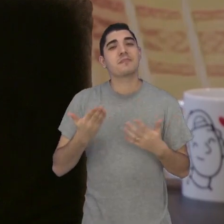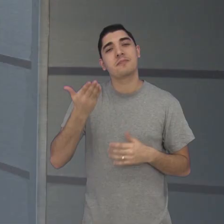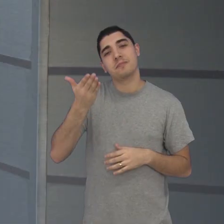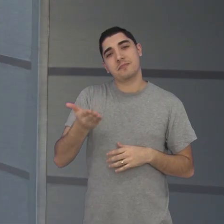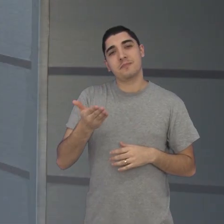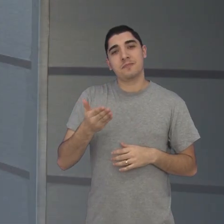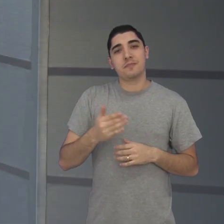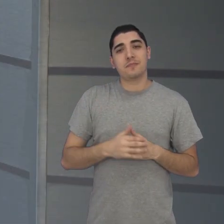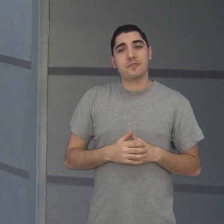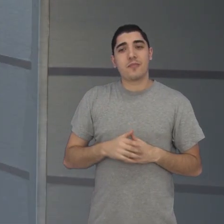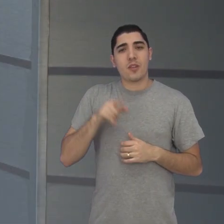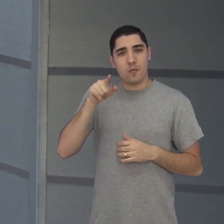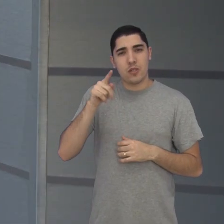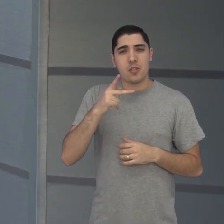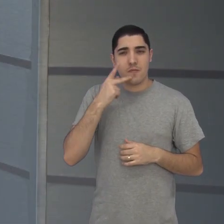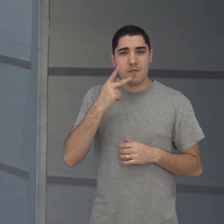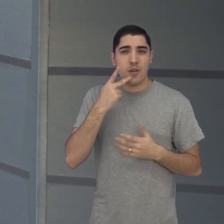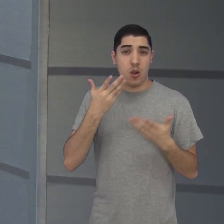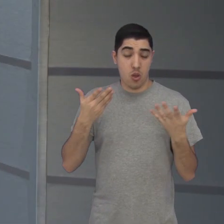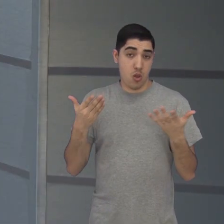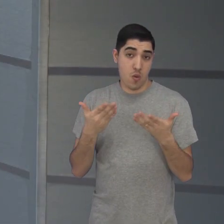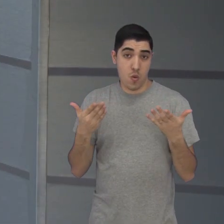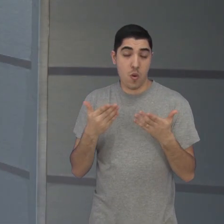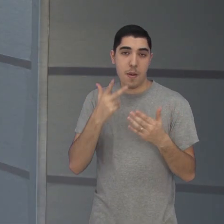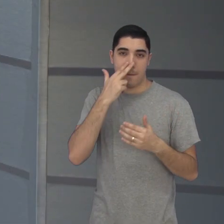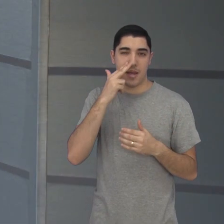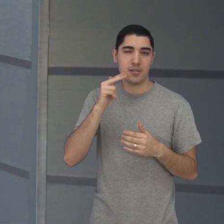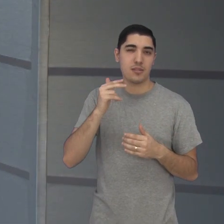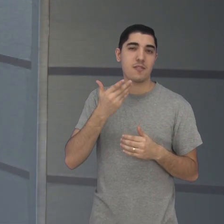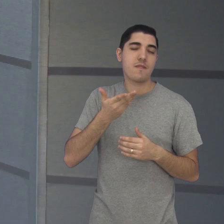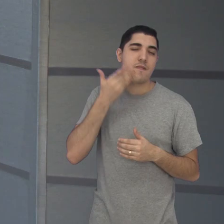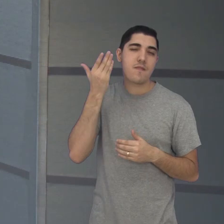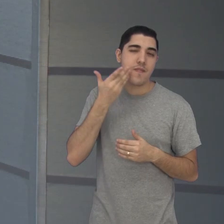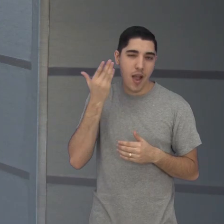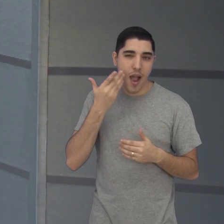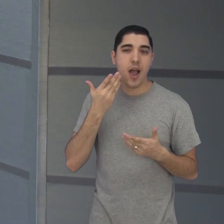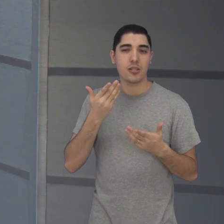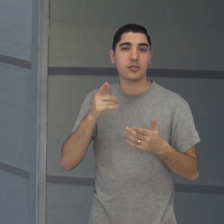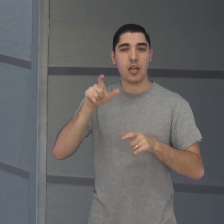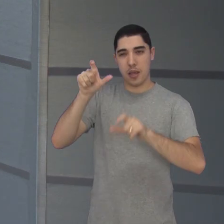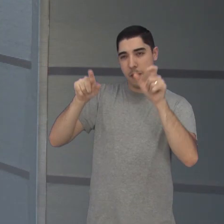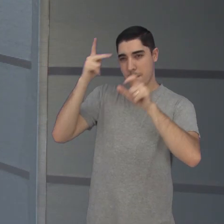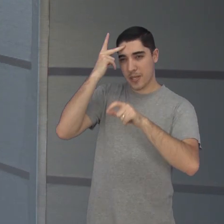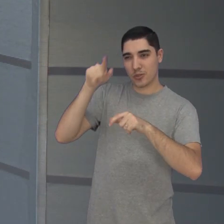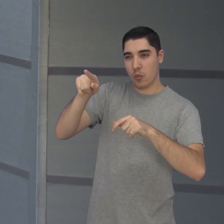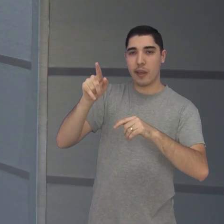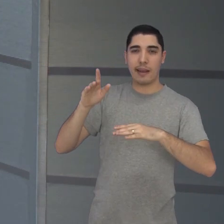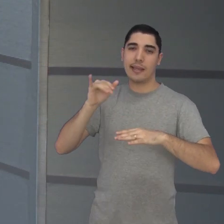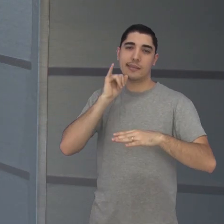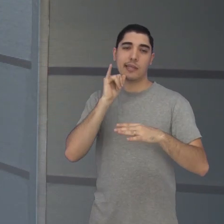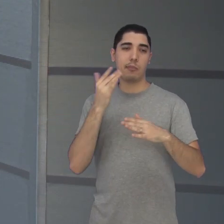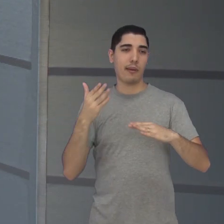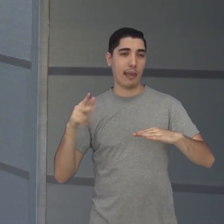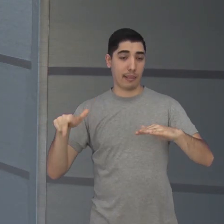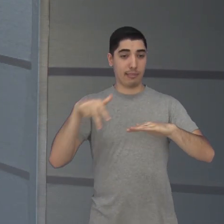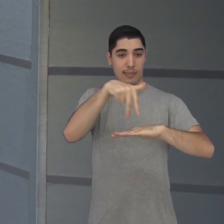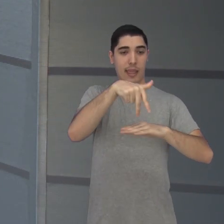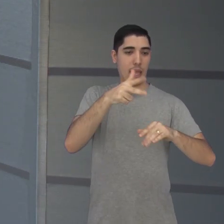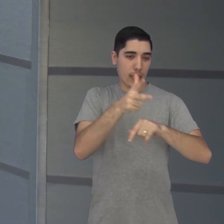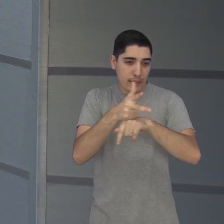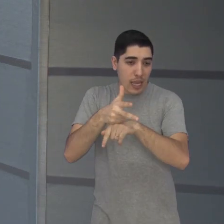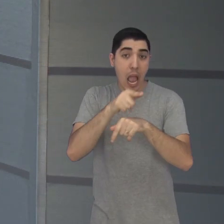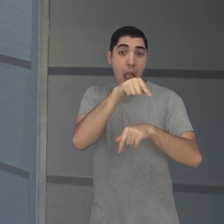Ô Pedro, a gente conversou que hoje era uma parada bem mais fácil de ser produzida, foi o que você falou, o cara entra no estúdio, sai cantando como